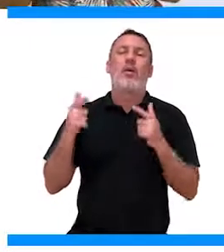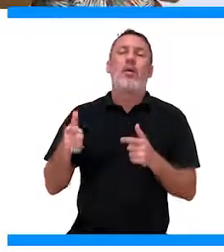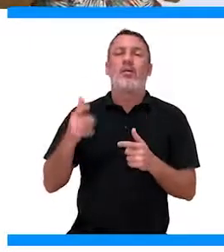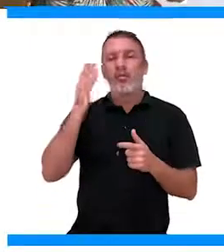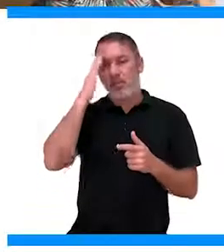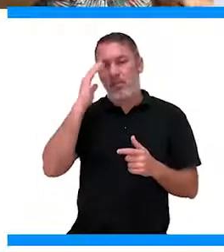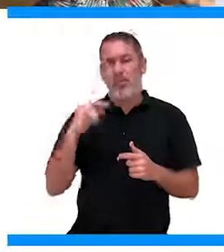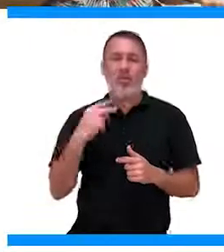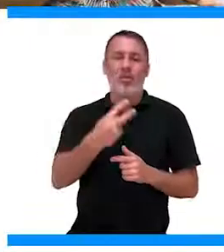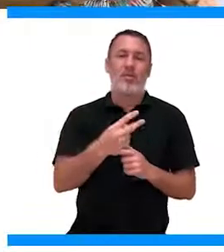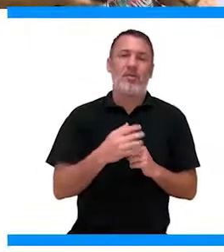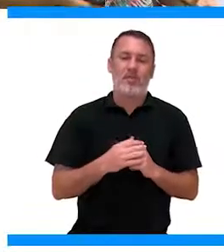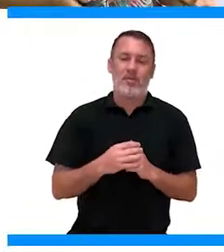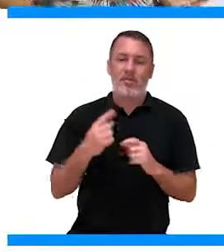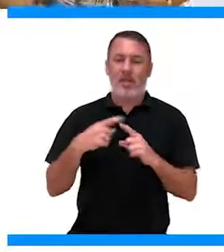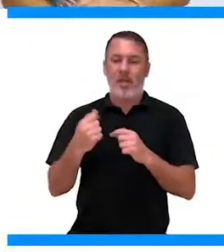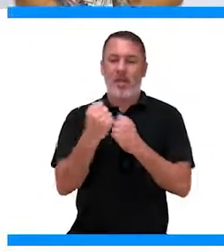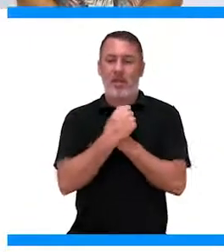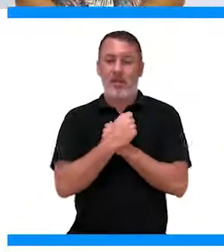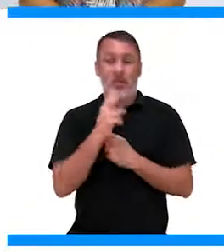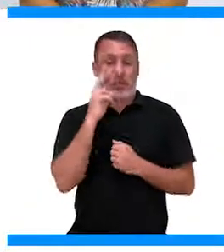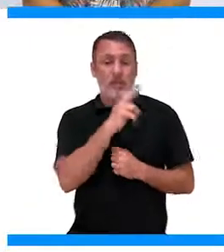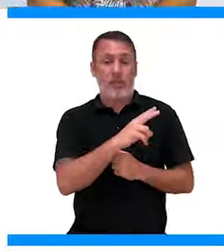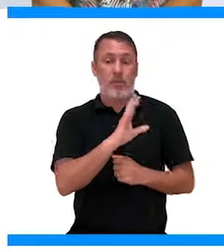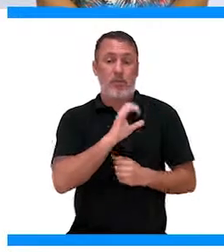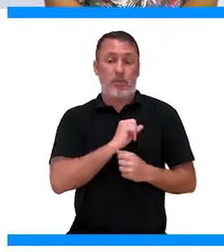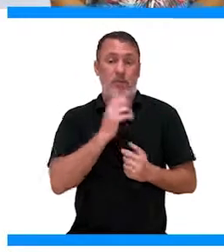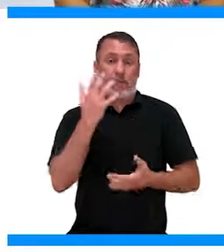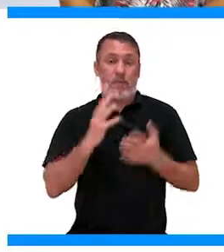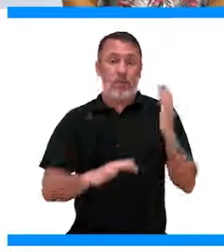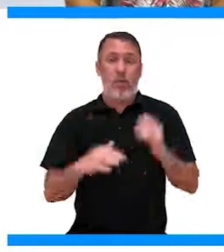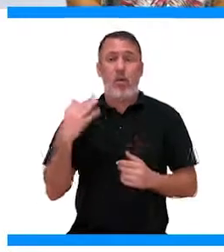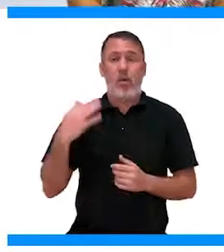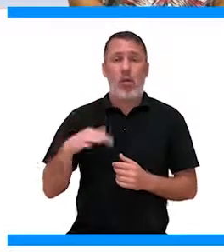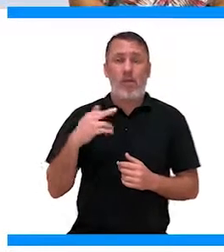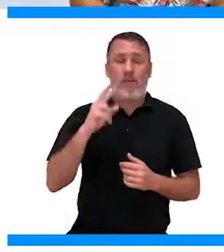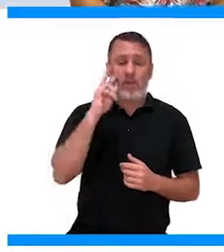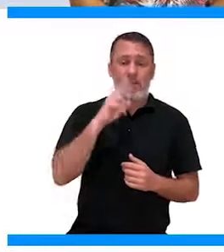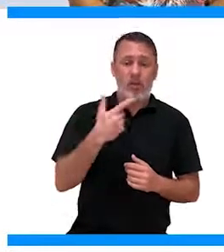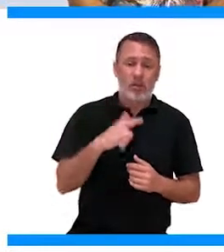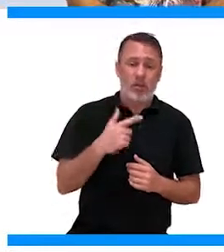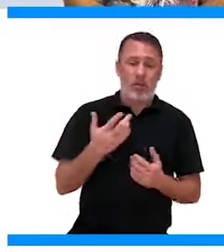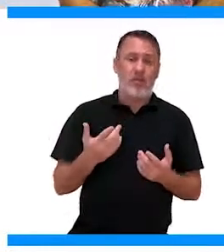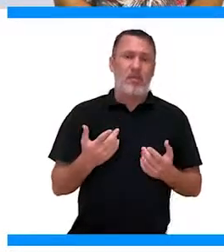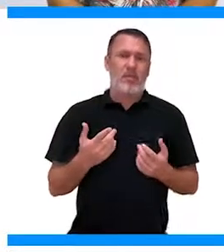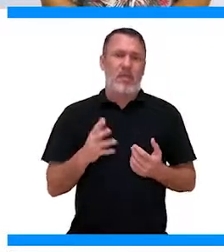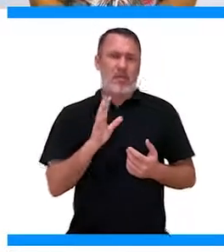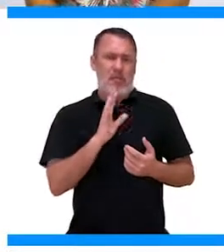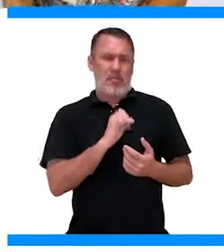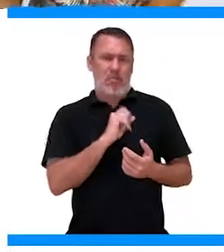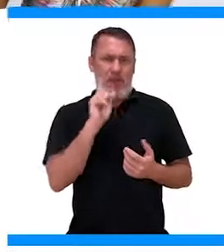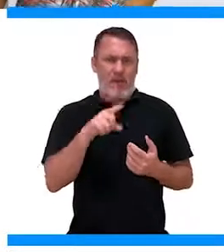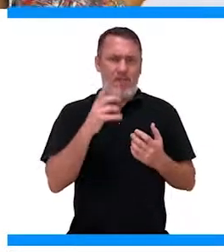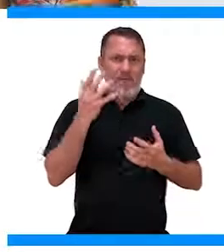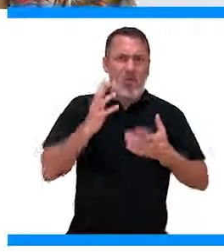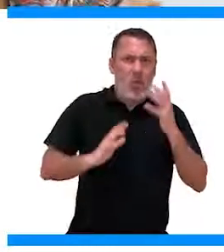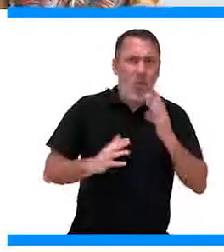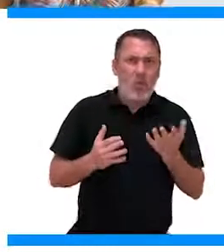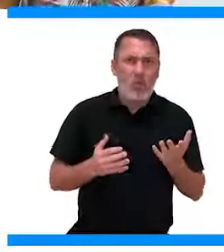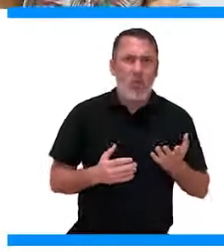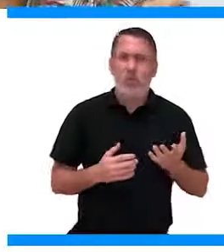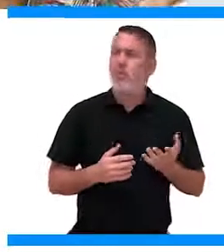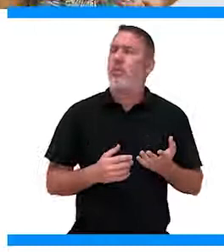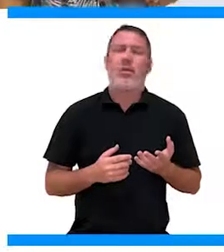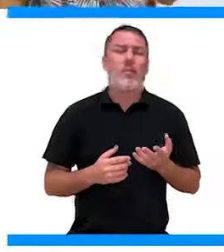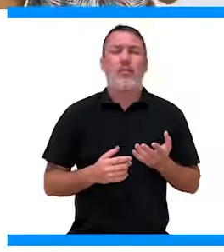uma característica a outra, né? Aqui no exemplo, amor é fogo que arde sem se ver, do poema de Camões, amor não é fogo,